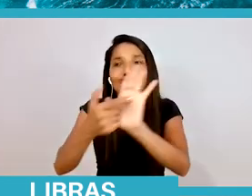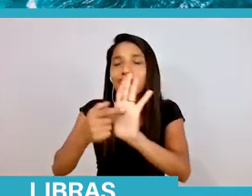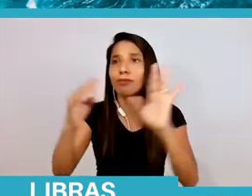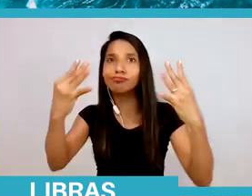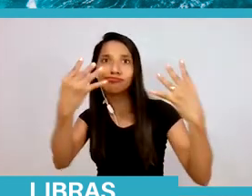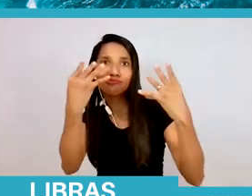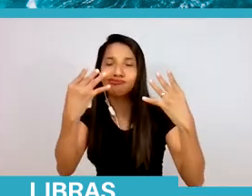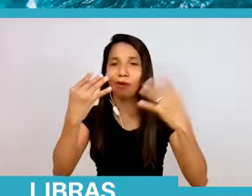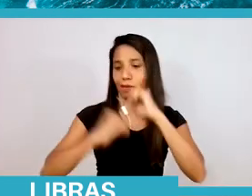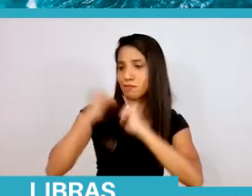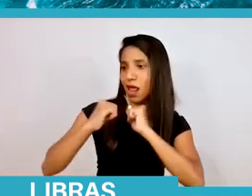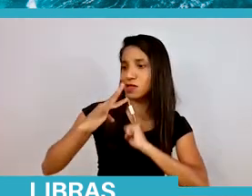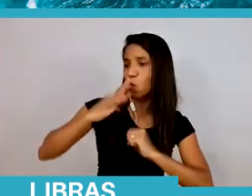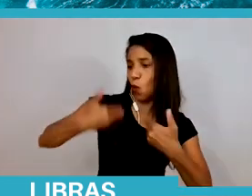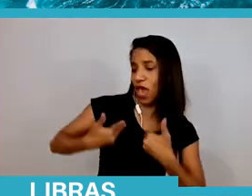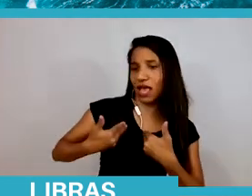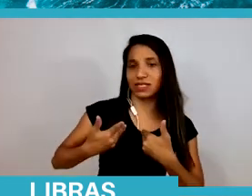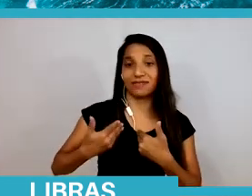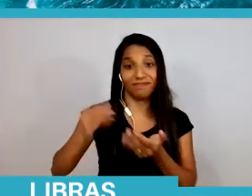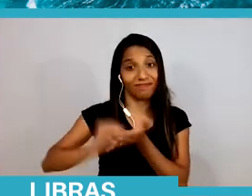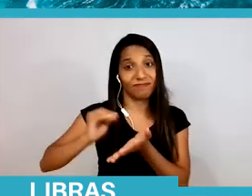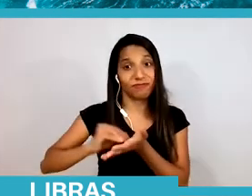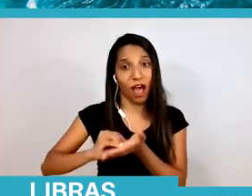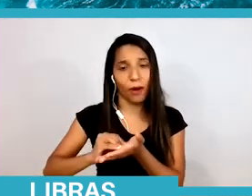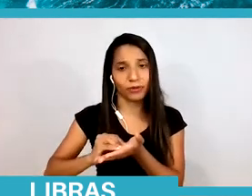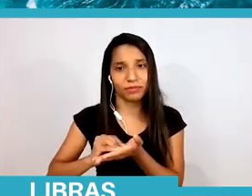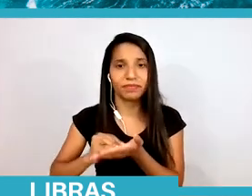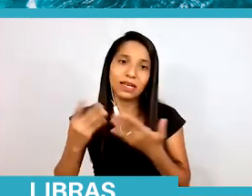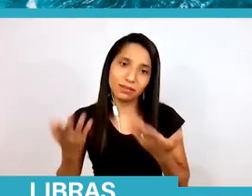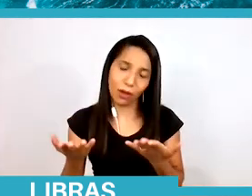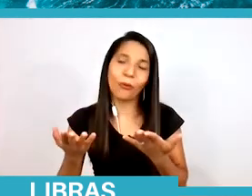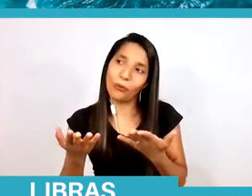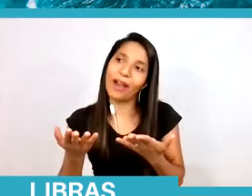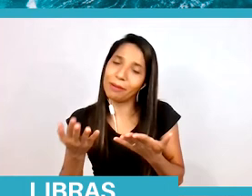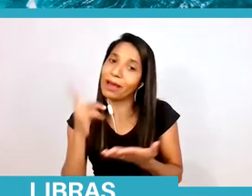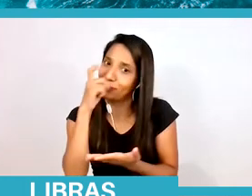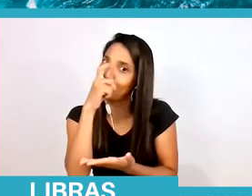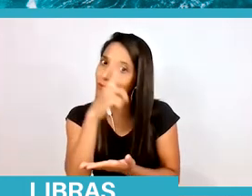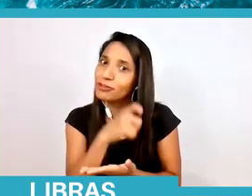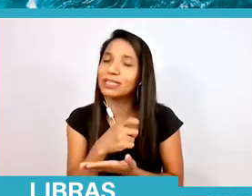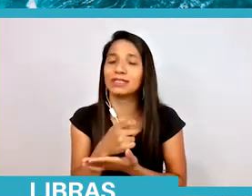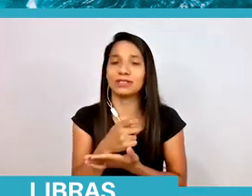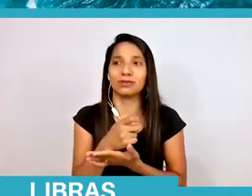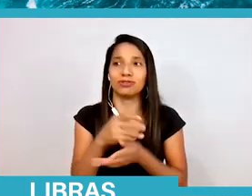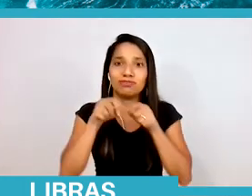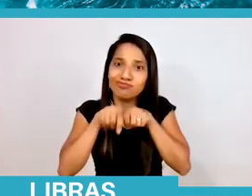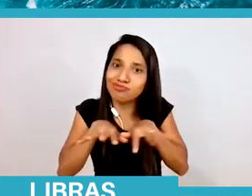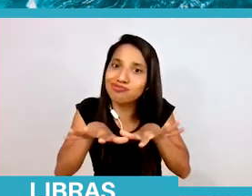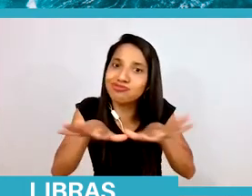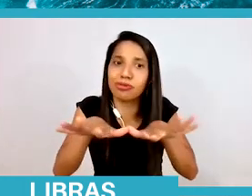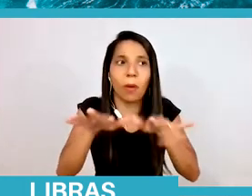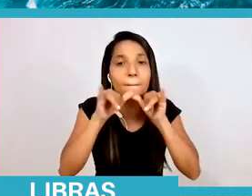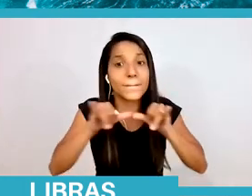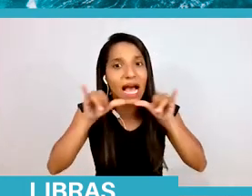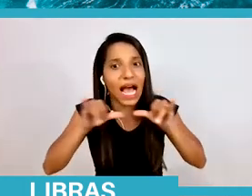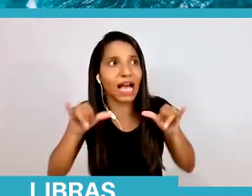da empresa no mercado, até mesmo proporcionando maiores negócios, maiores vendas, um bom marketing. Então, você